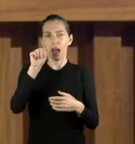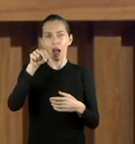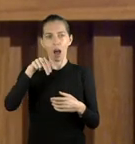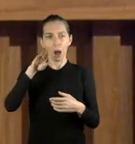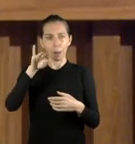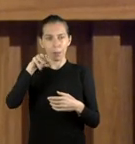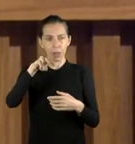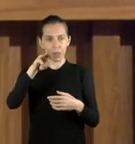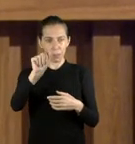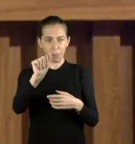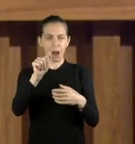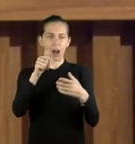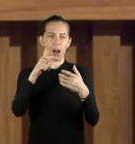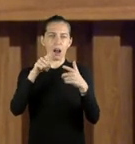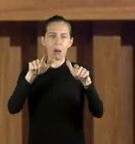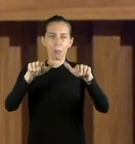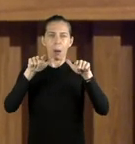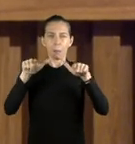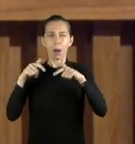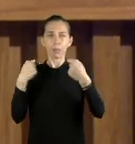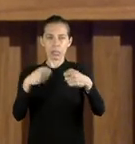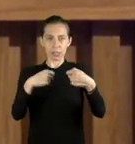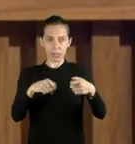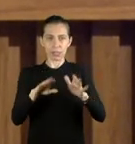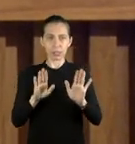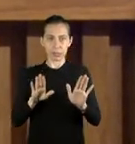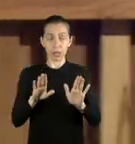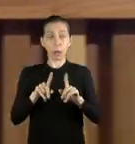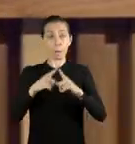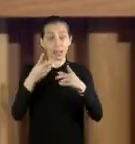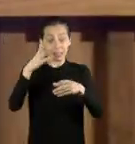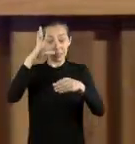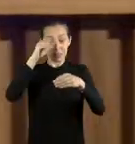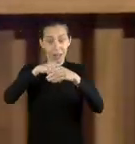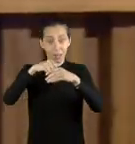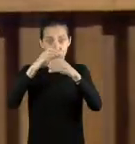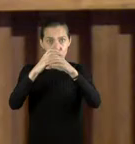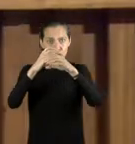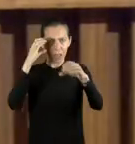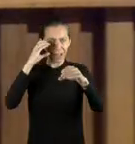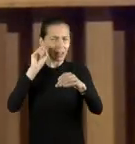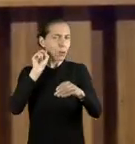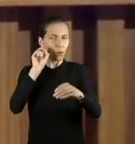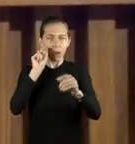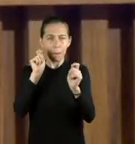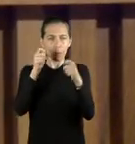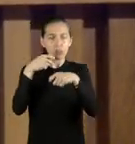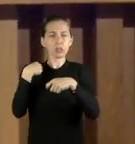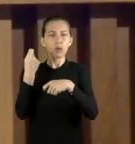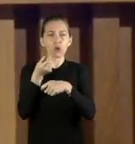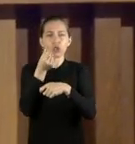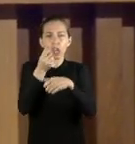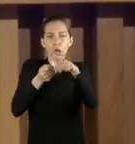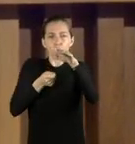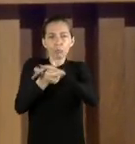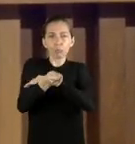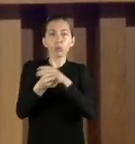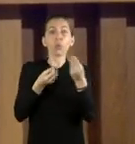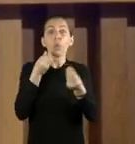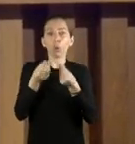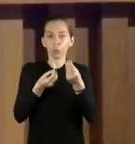agente autônomo, assessor autônomo. Mas assim, dentro da engenharia, o que você pode investir nesse sentido? Primeiro,